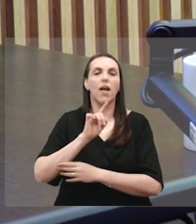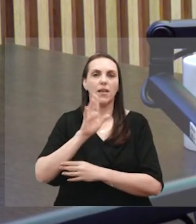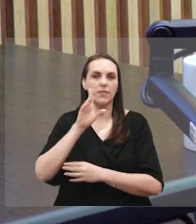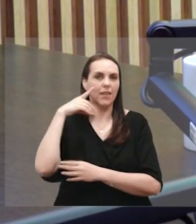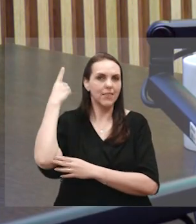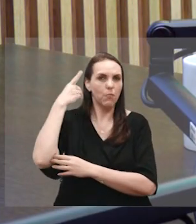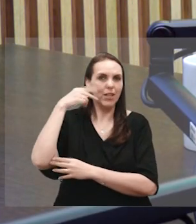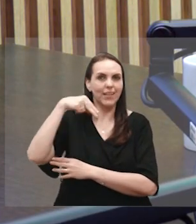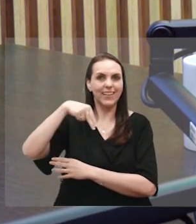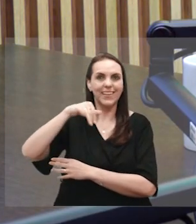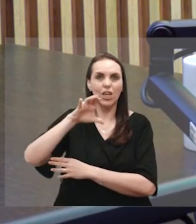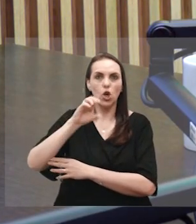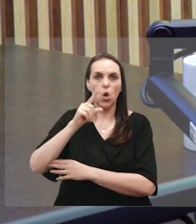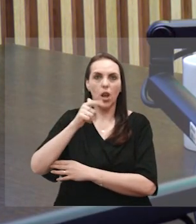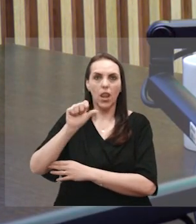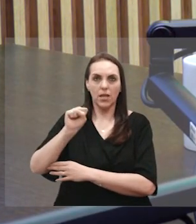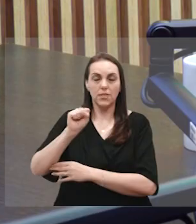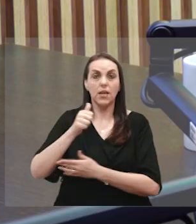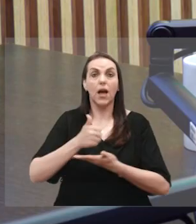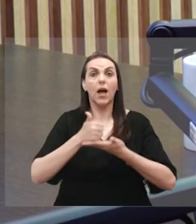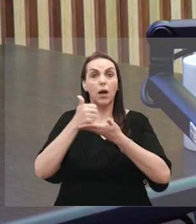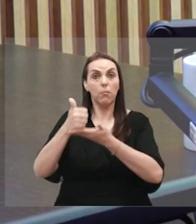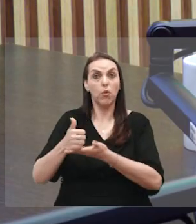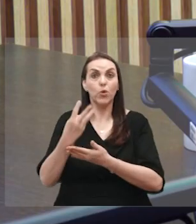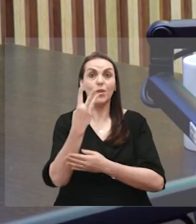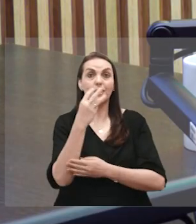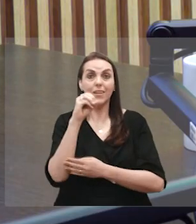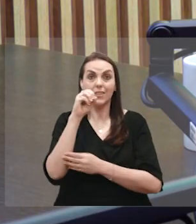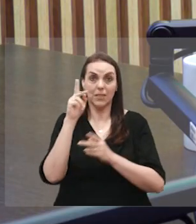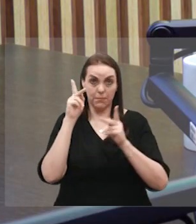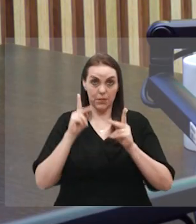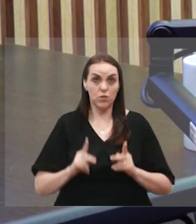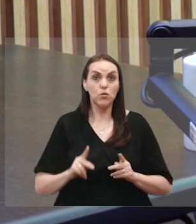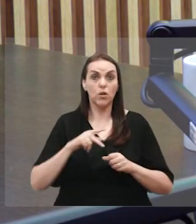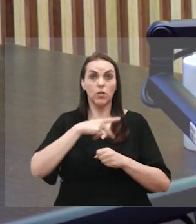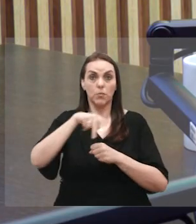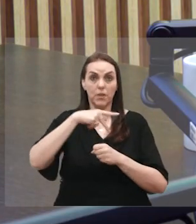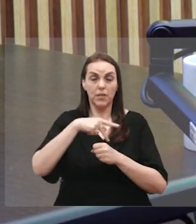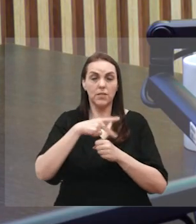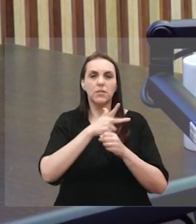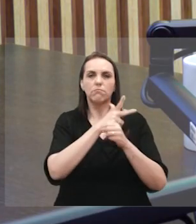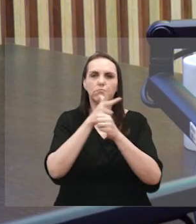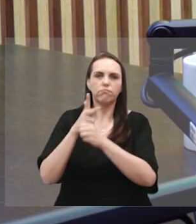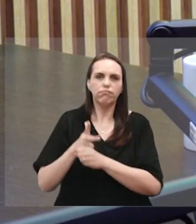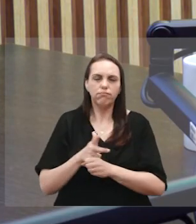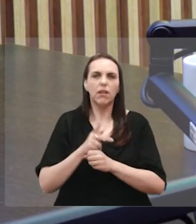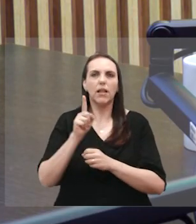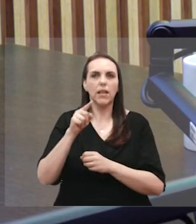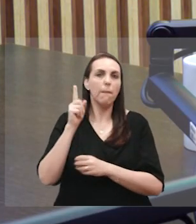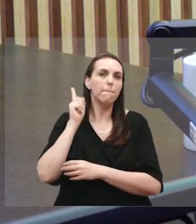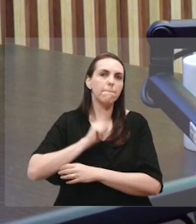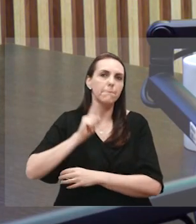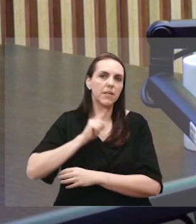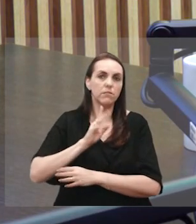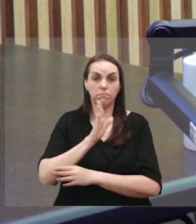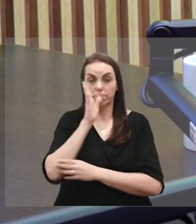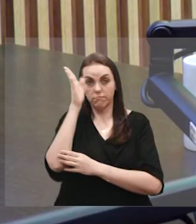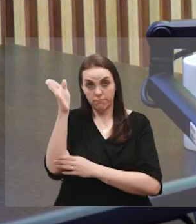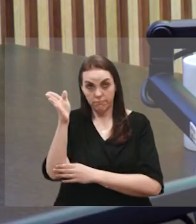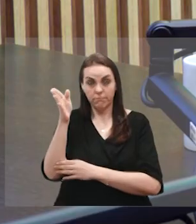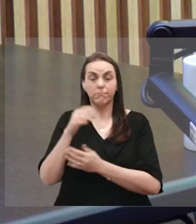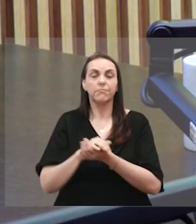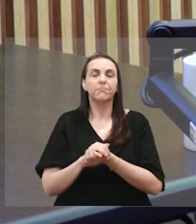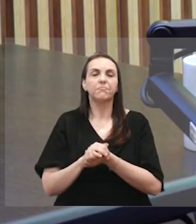votado, e sou um dos poucos que ele apoiou. Ele apoiou só 30 pessoas no país, né? E gravou vídeo e levou a gente para Minas, onde a gente fez uma imersão com ele